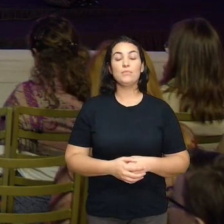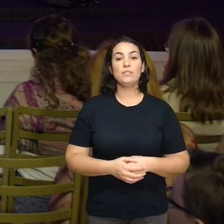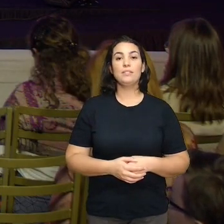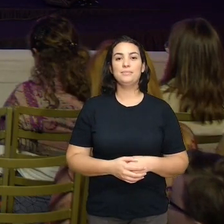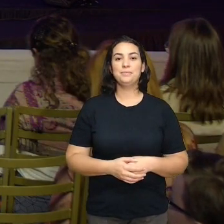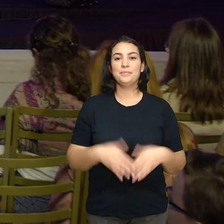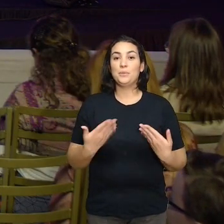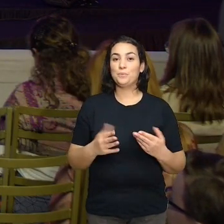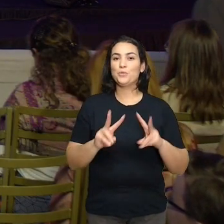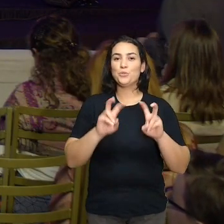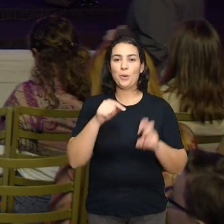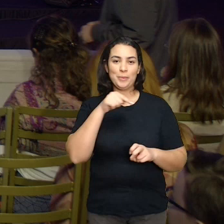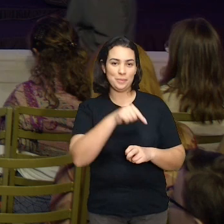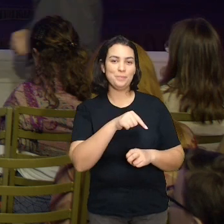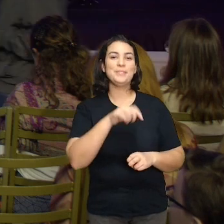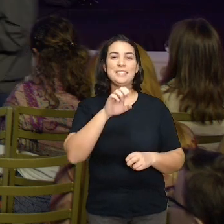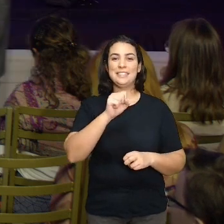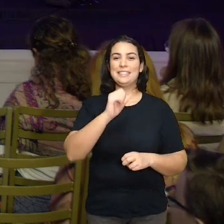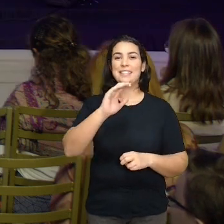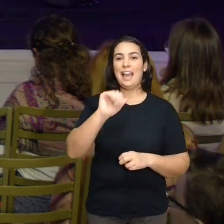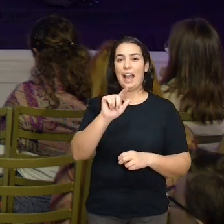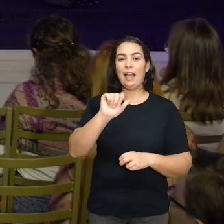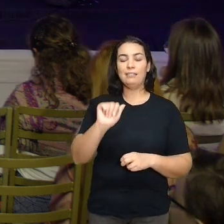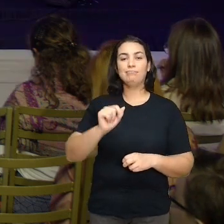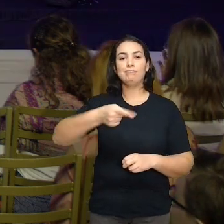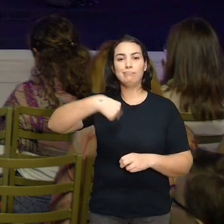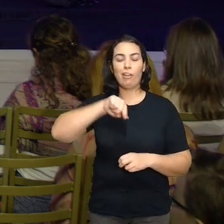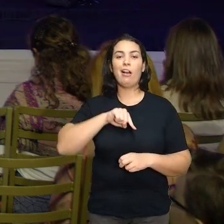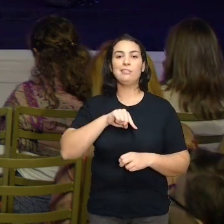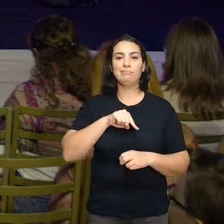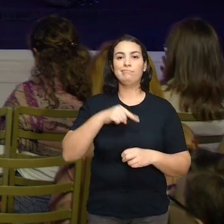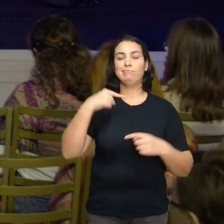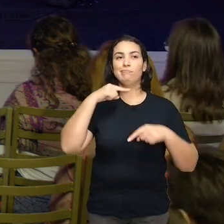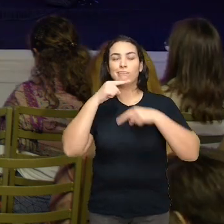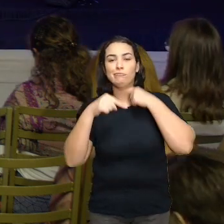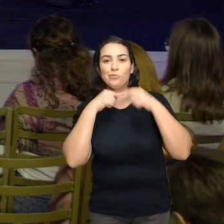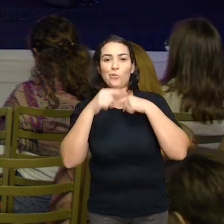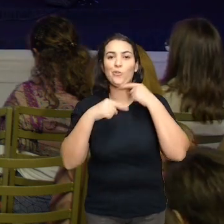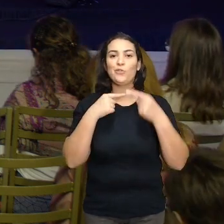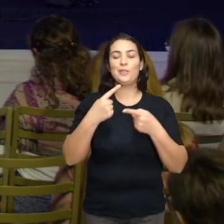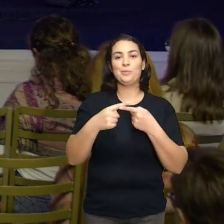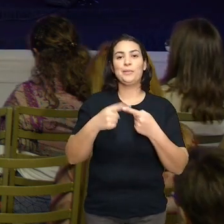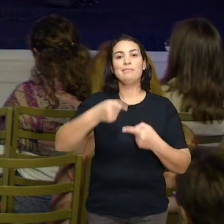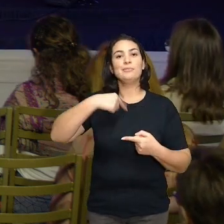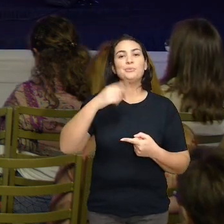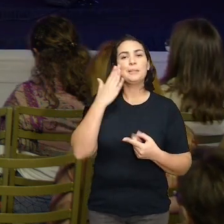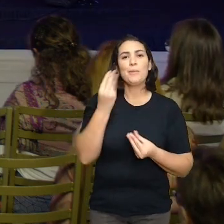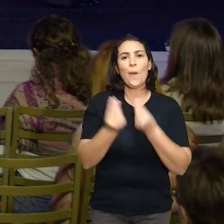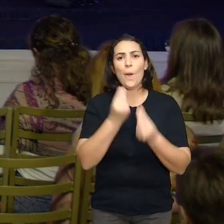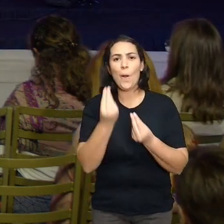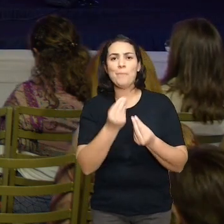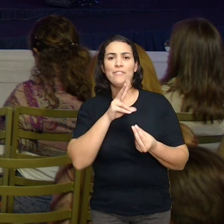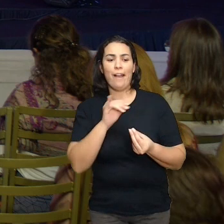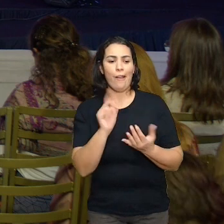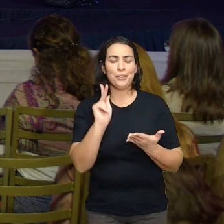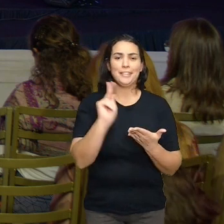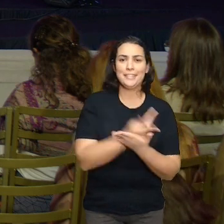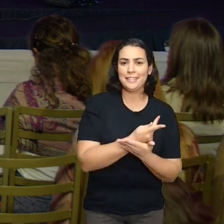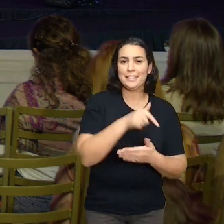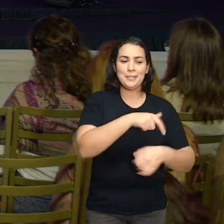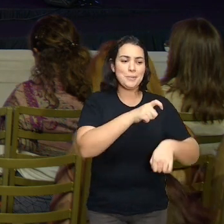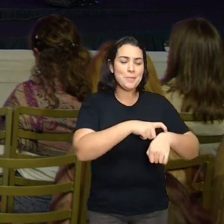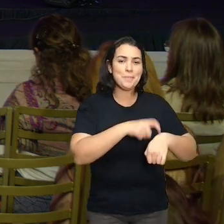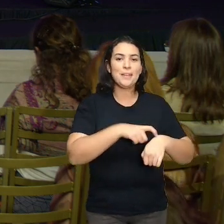um dos dilemas que a gente passou, né? Porque a gente não sabia o que ia acontecer naquele momento. Então, foi uma inovação